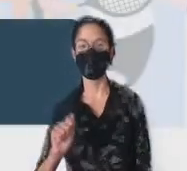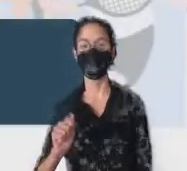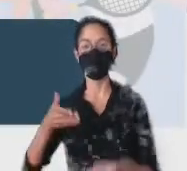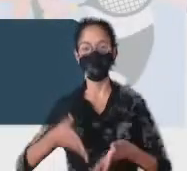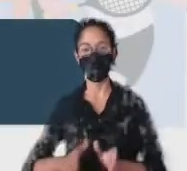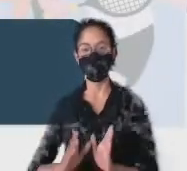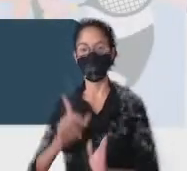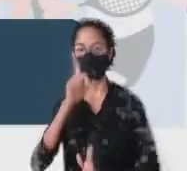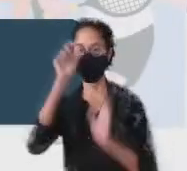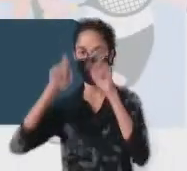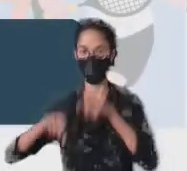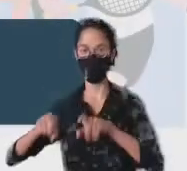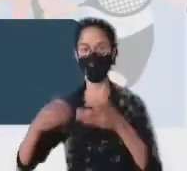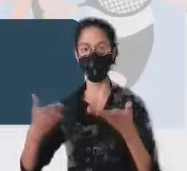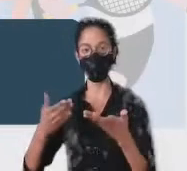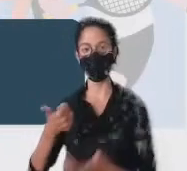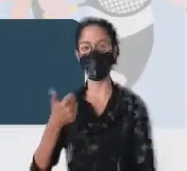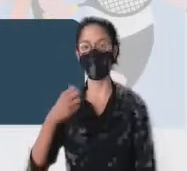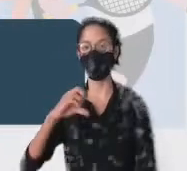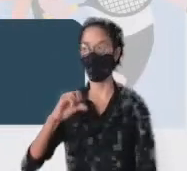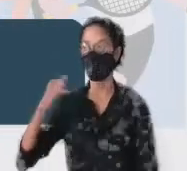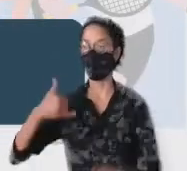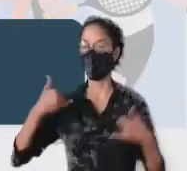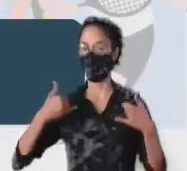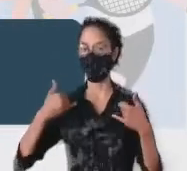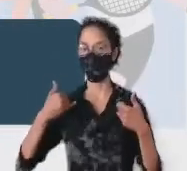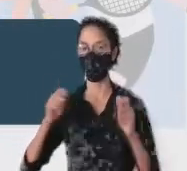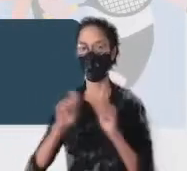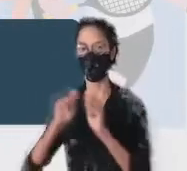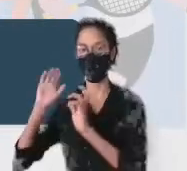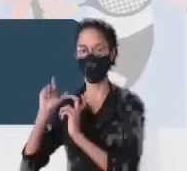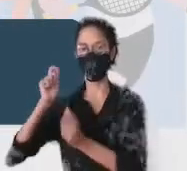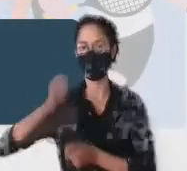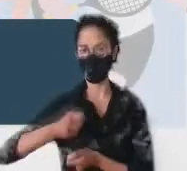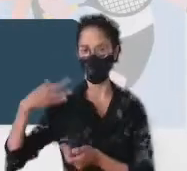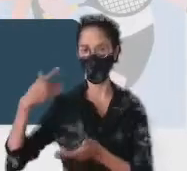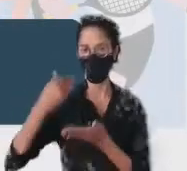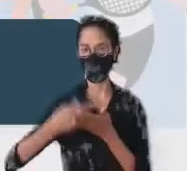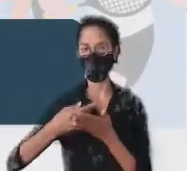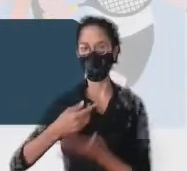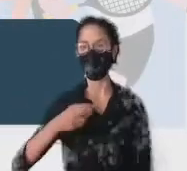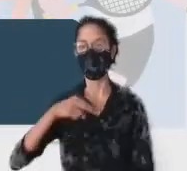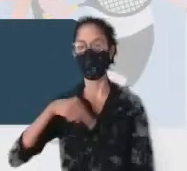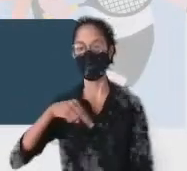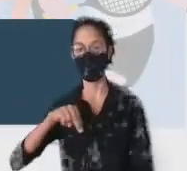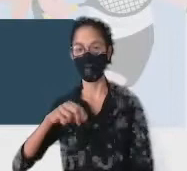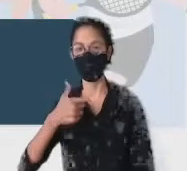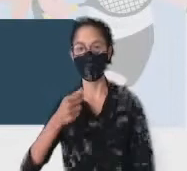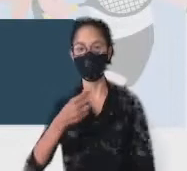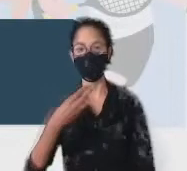do Campo Nicole hoje com 19 anos pratica judô desde novembro de 2013 atualmente cursa educação